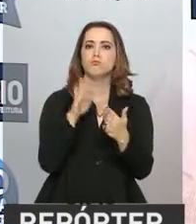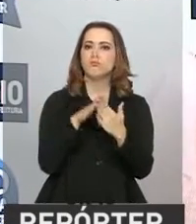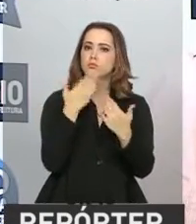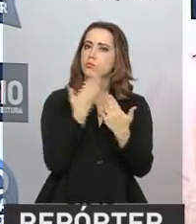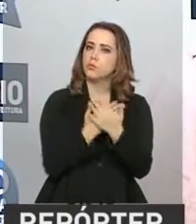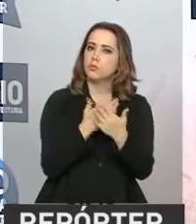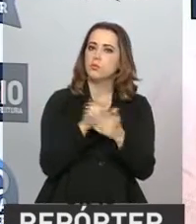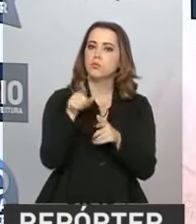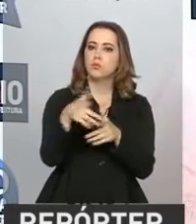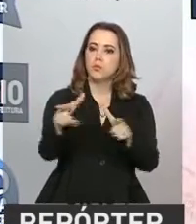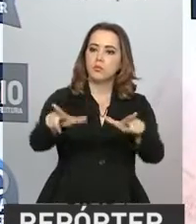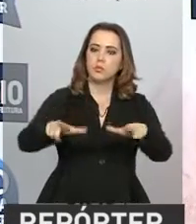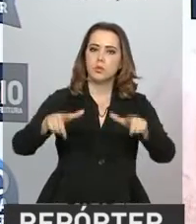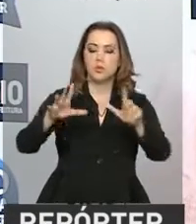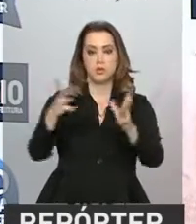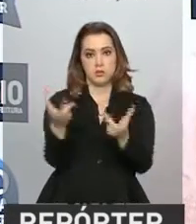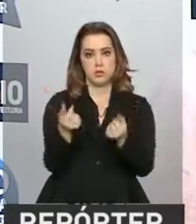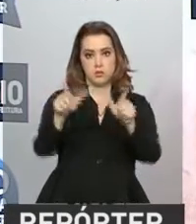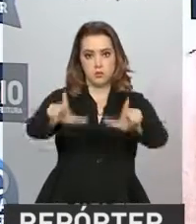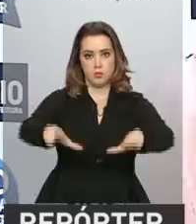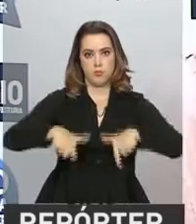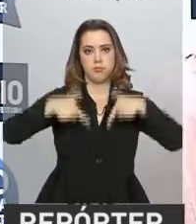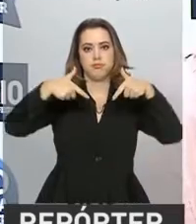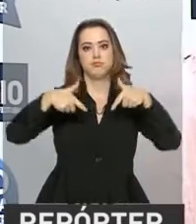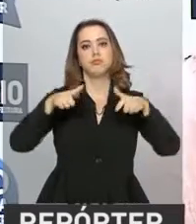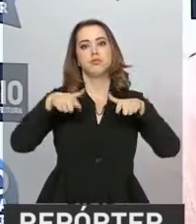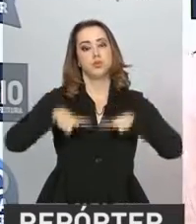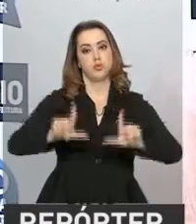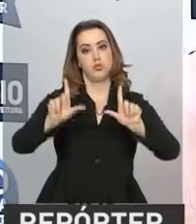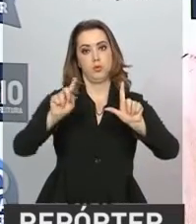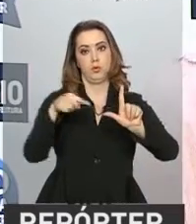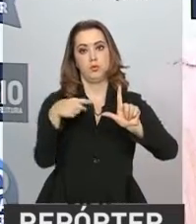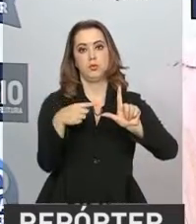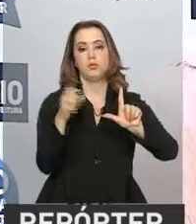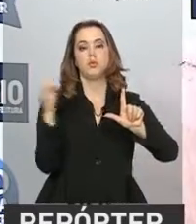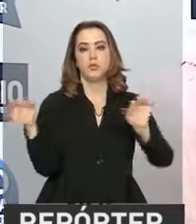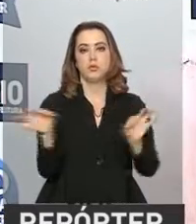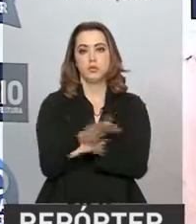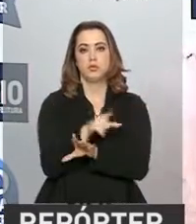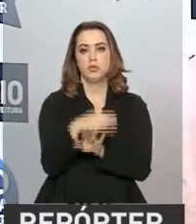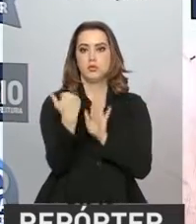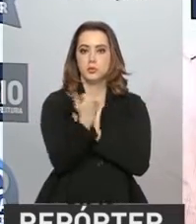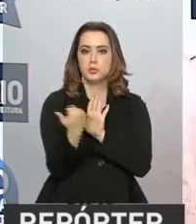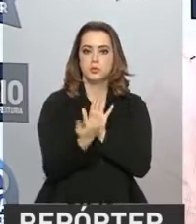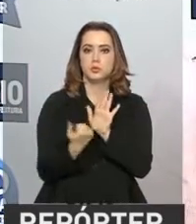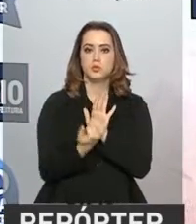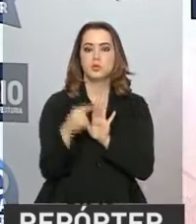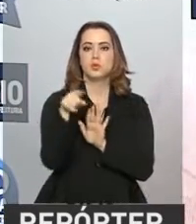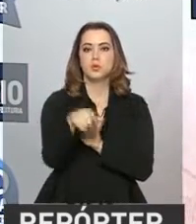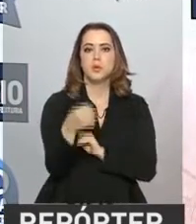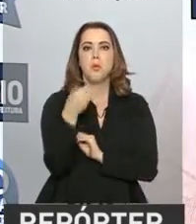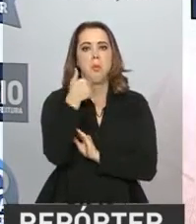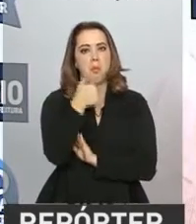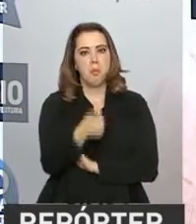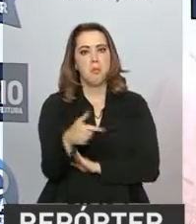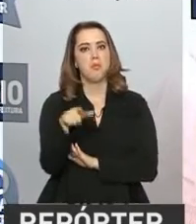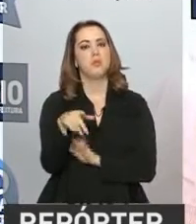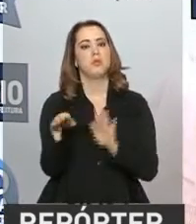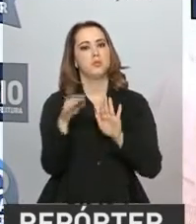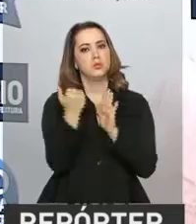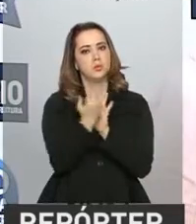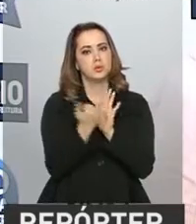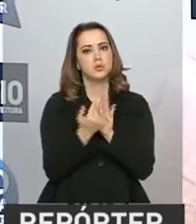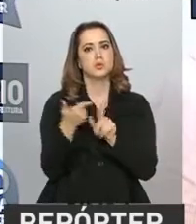e receber um diploma de conclusão do programa. Segundo o ministro do Trabalho, Ronaldo Nogueira, a iniciativa deu tão certo que deve